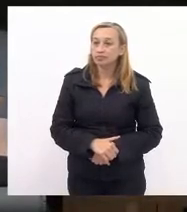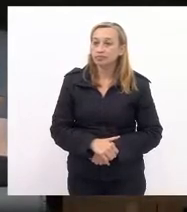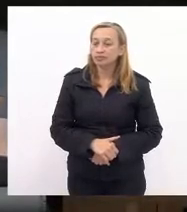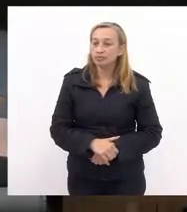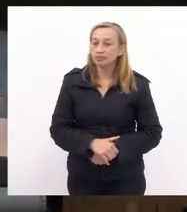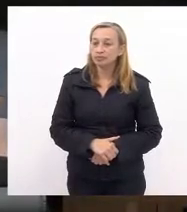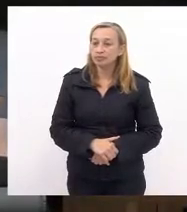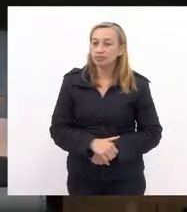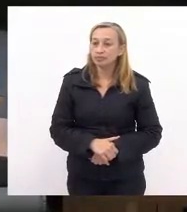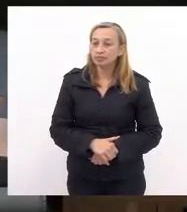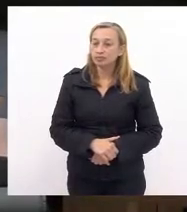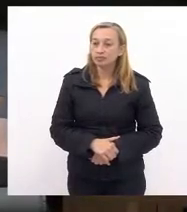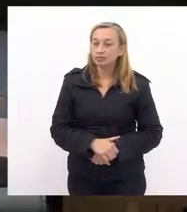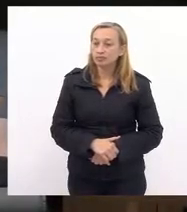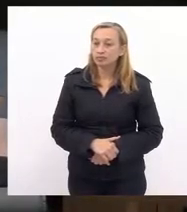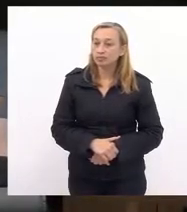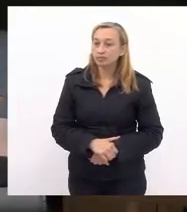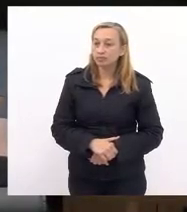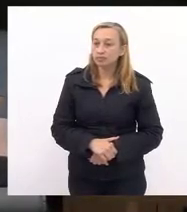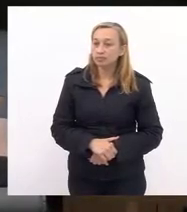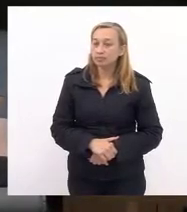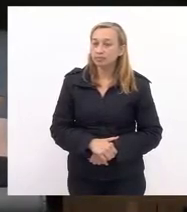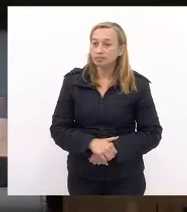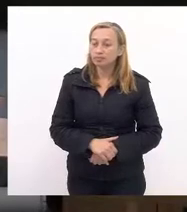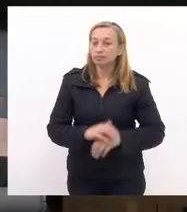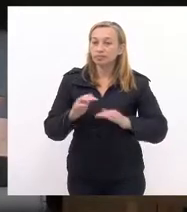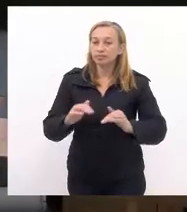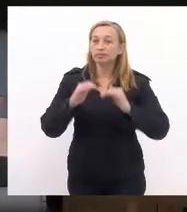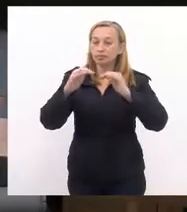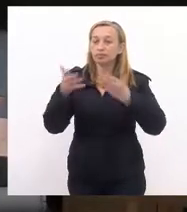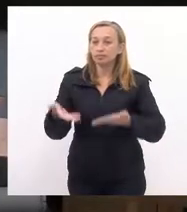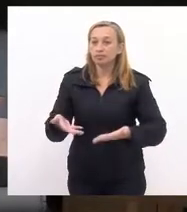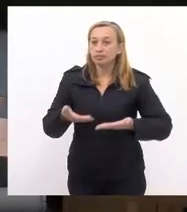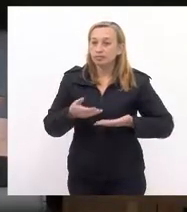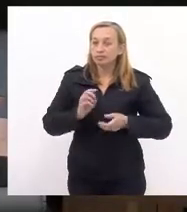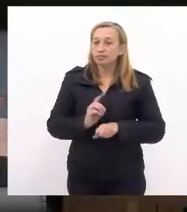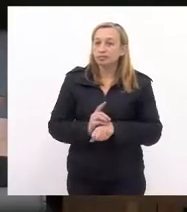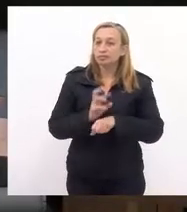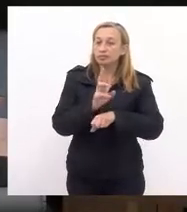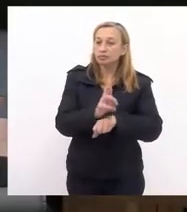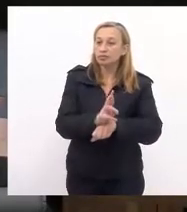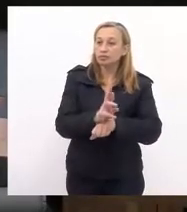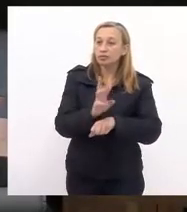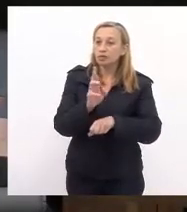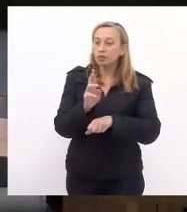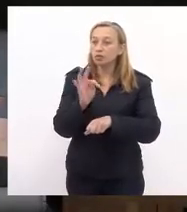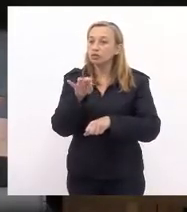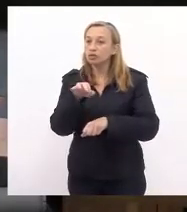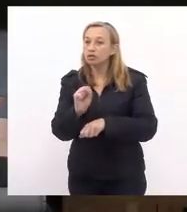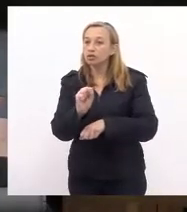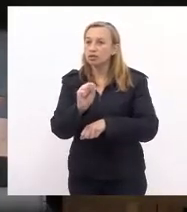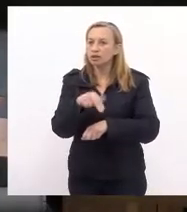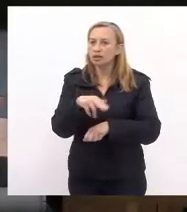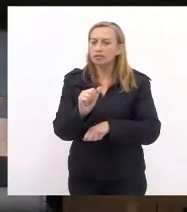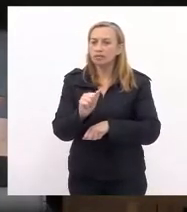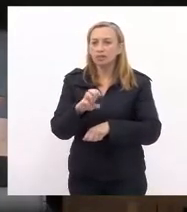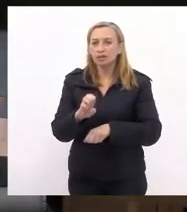Tenho a honra de chamar a excelentíssima doutora Ruxaman.